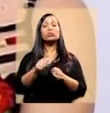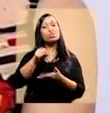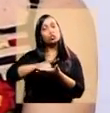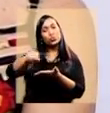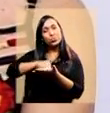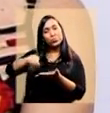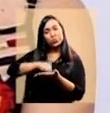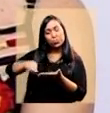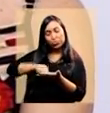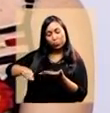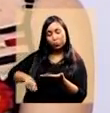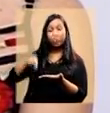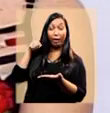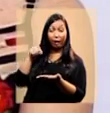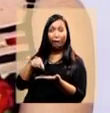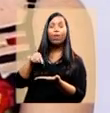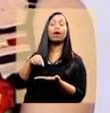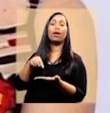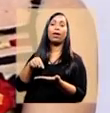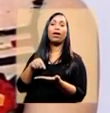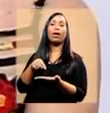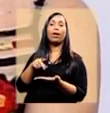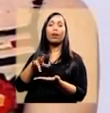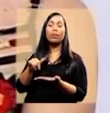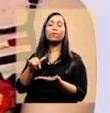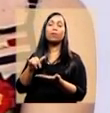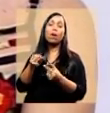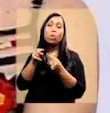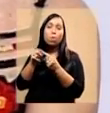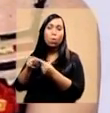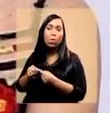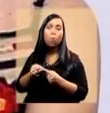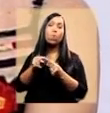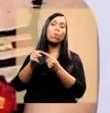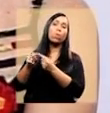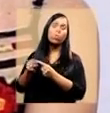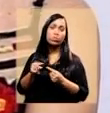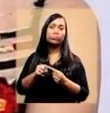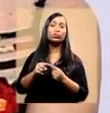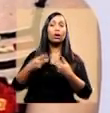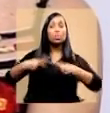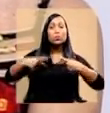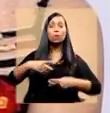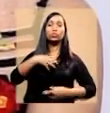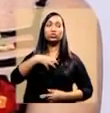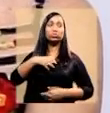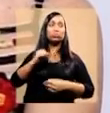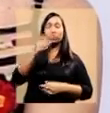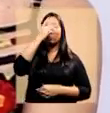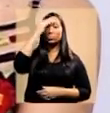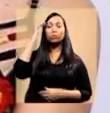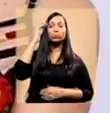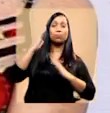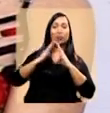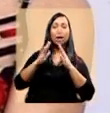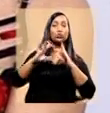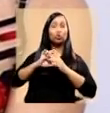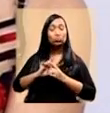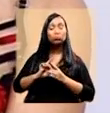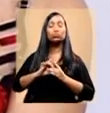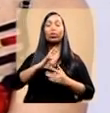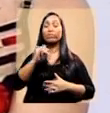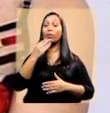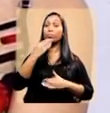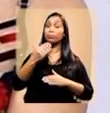nós formulamos um requerimento onde ela vai adequar, a sua situação. Se o agressor reside